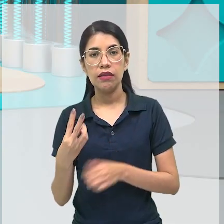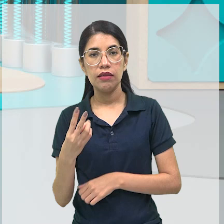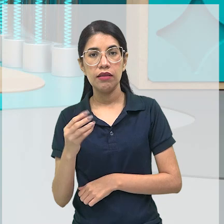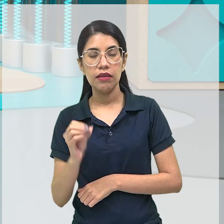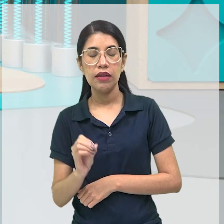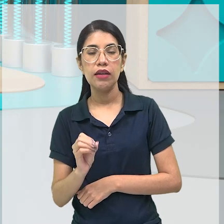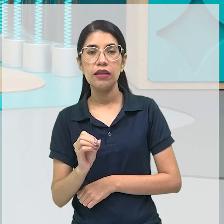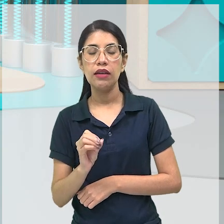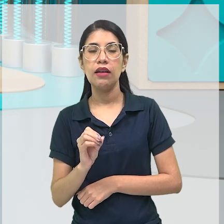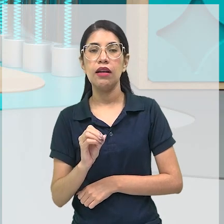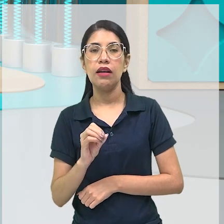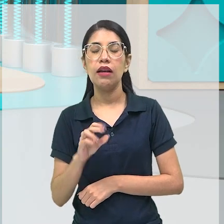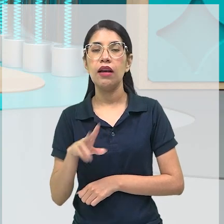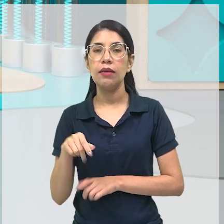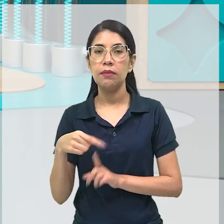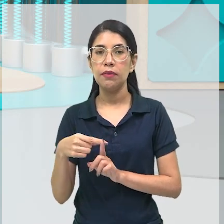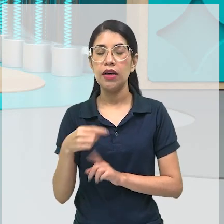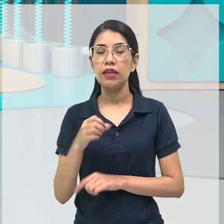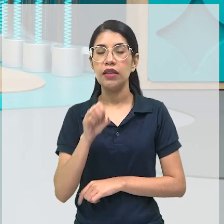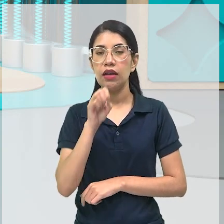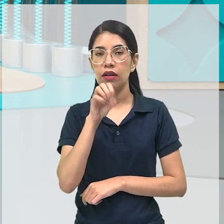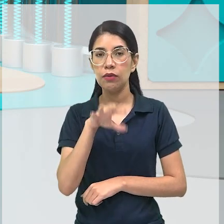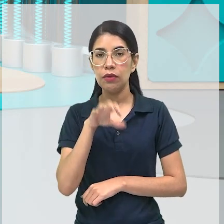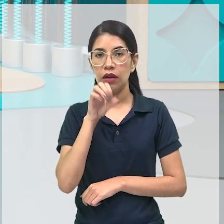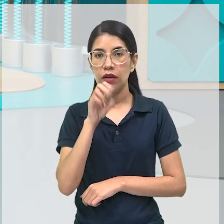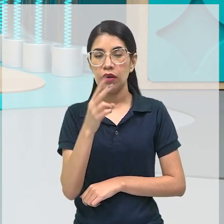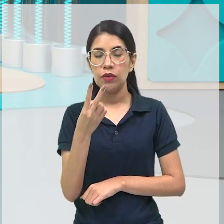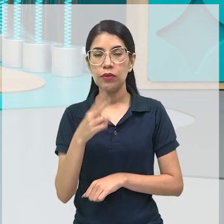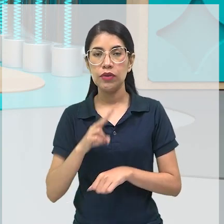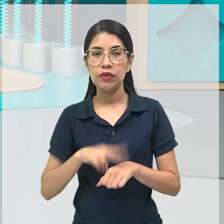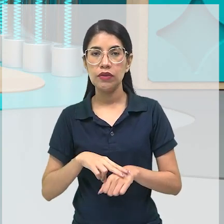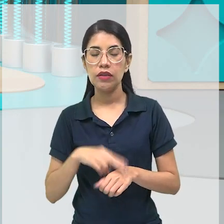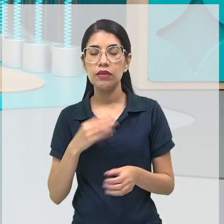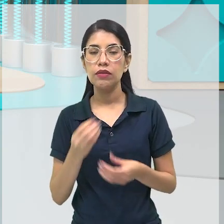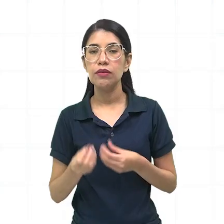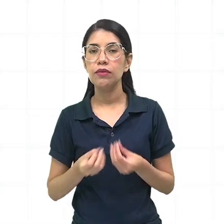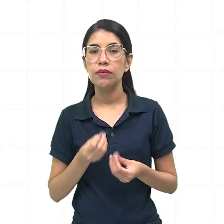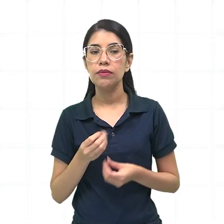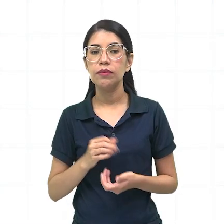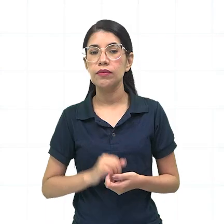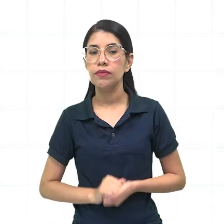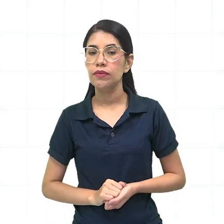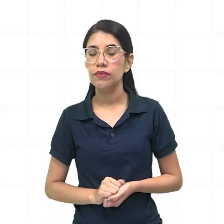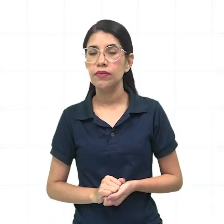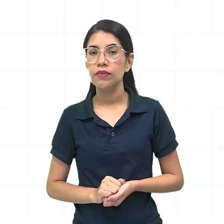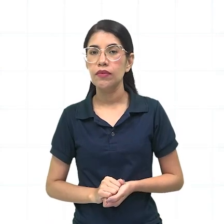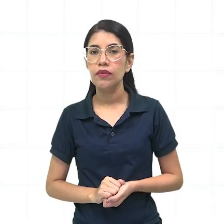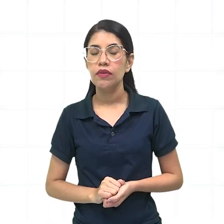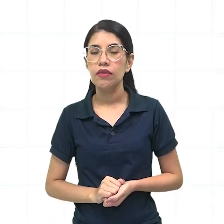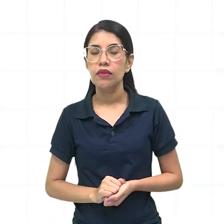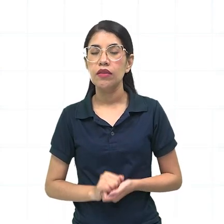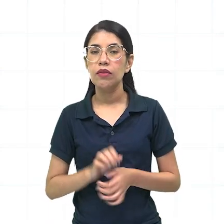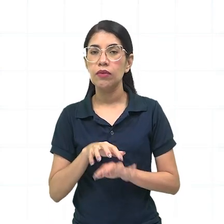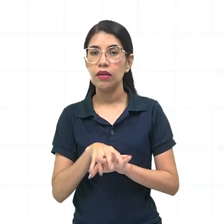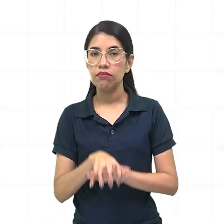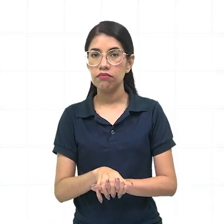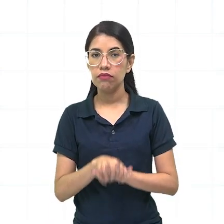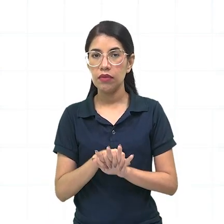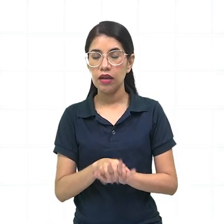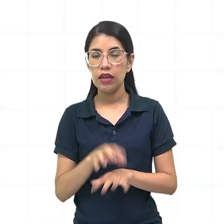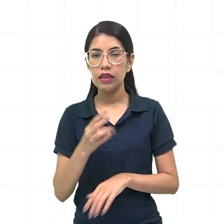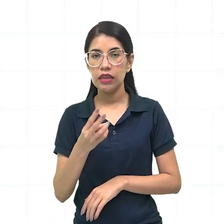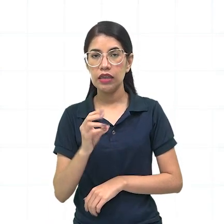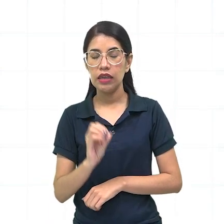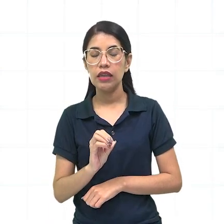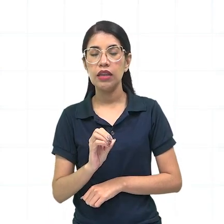Aí você faz as 2 ventilações. Vamos ver aí como é que é as 2 ventilações. Então, após as compressões, inclinar a